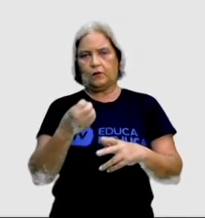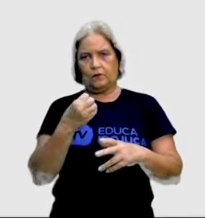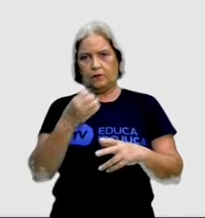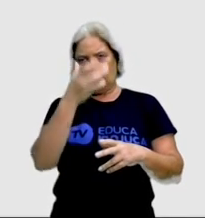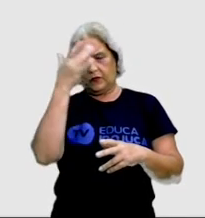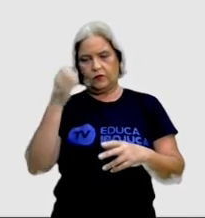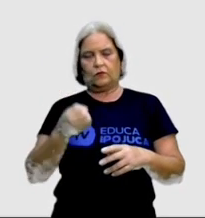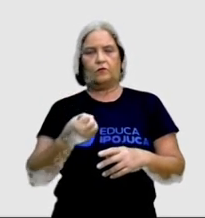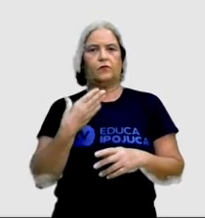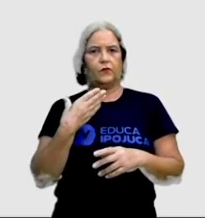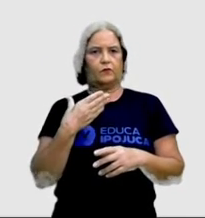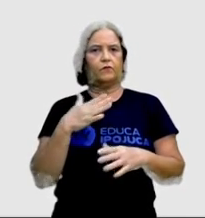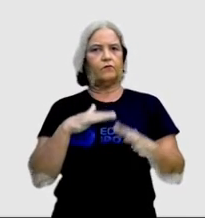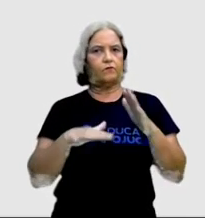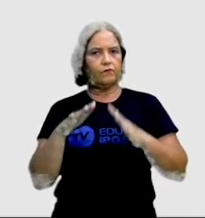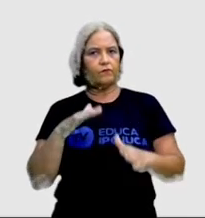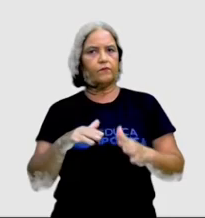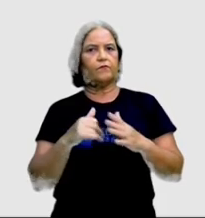Lá na escola,